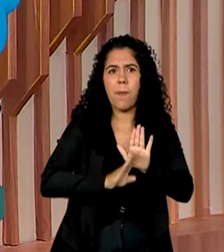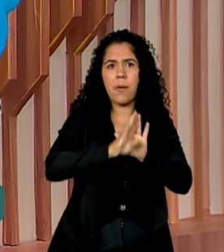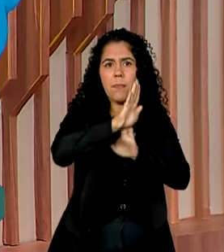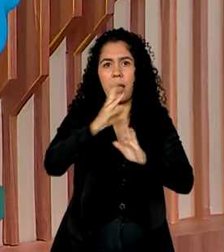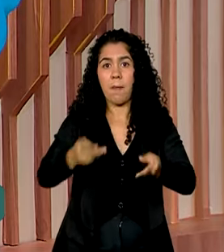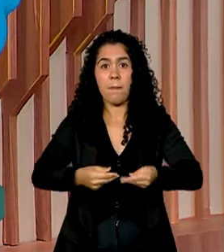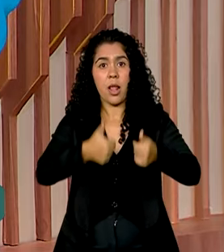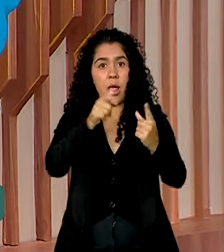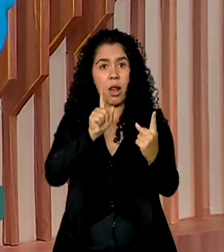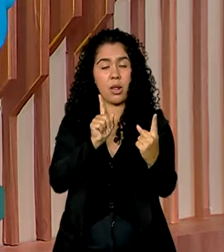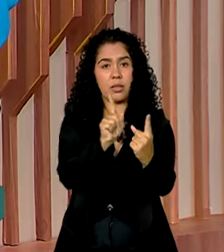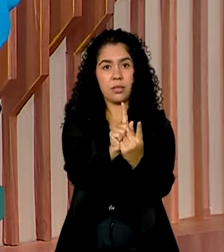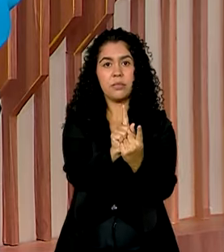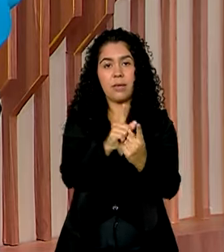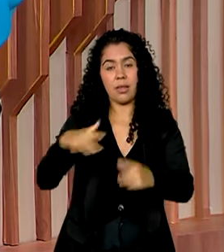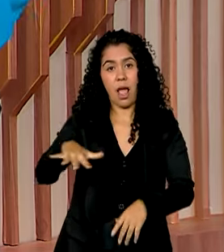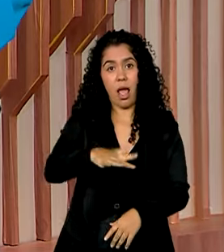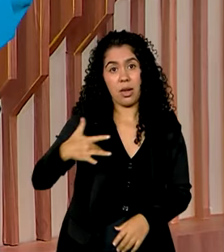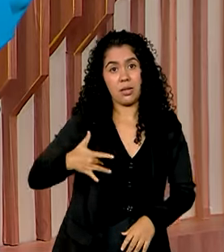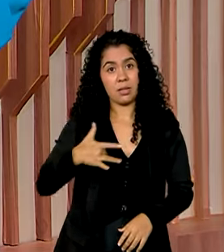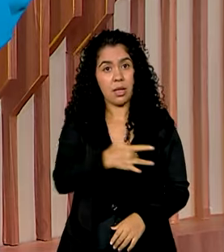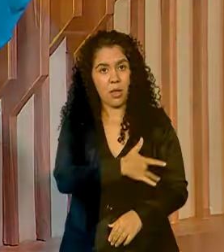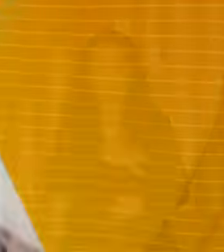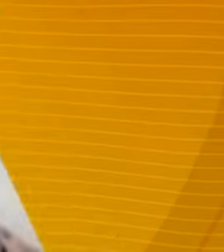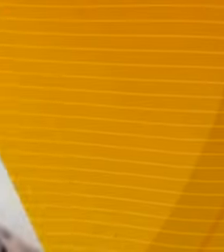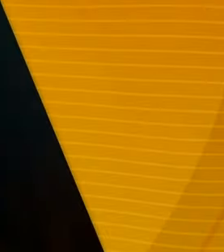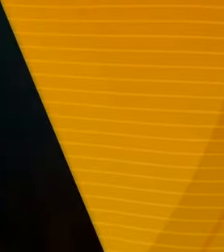atender a demanda da população por meio do SUS.